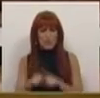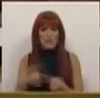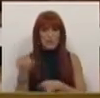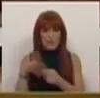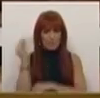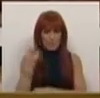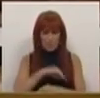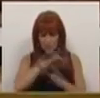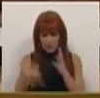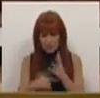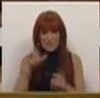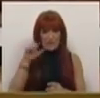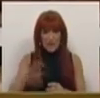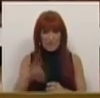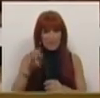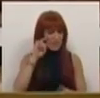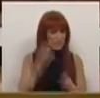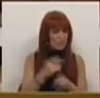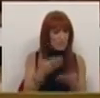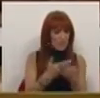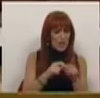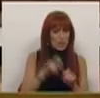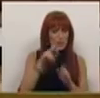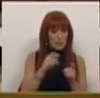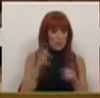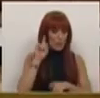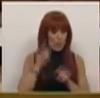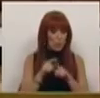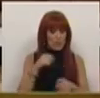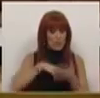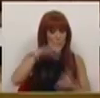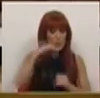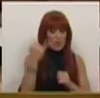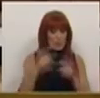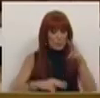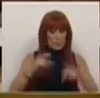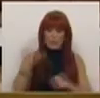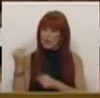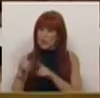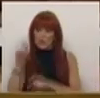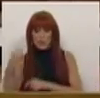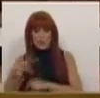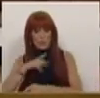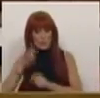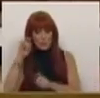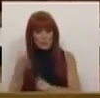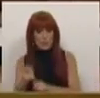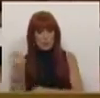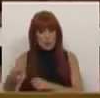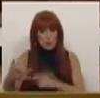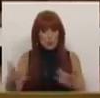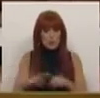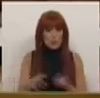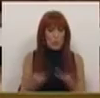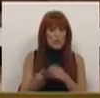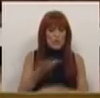venda de bancos. A CMVM, que supervisiona os mercados de valores mobiliários e instrumentos financeiros. Instituto de Seguros de Portugal, que supervisiona os seguros.